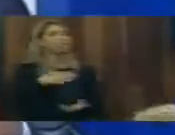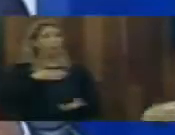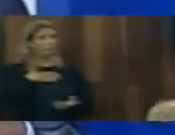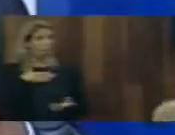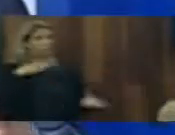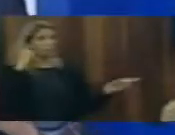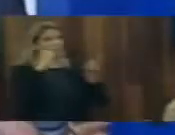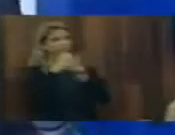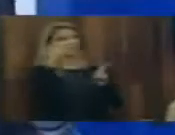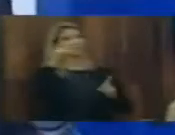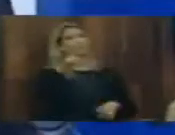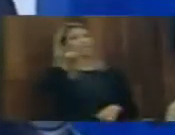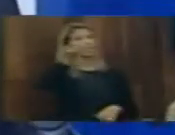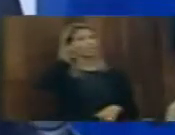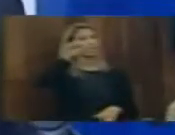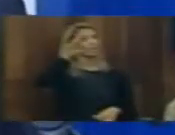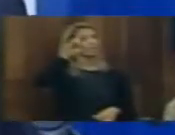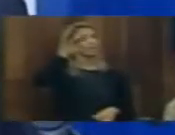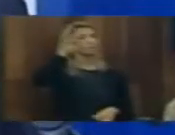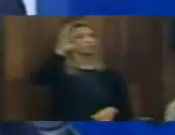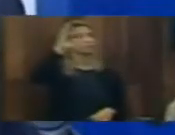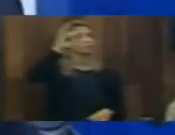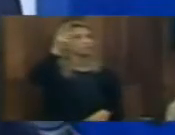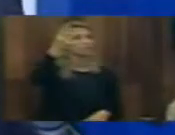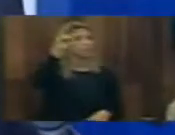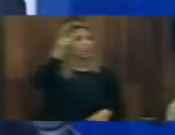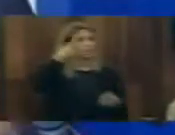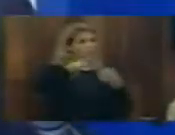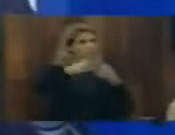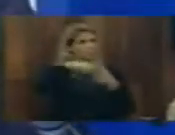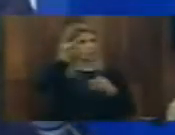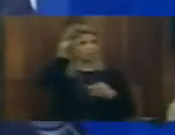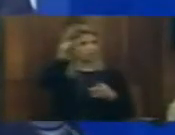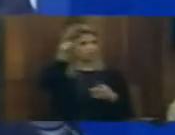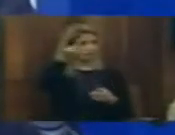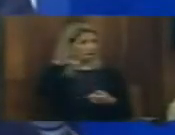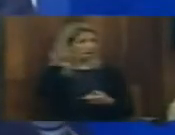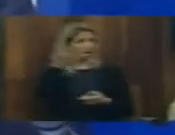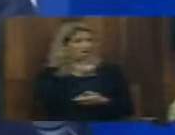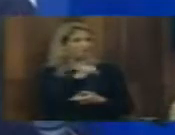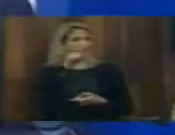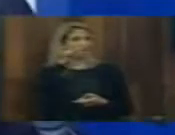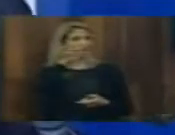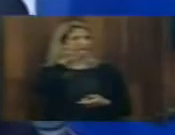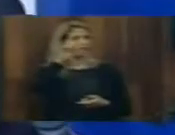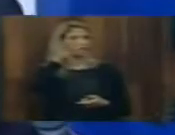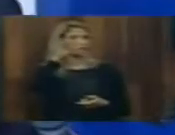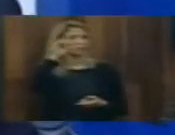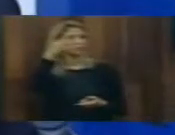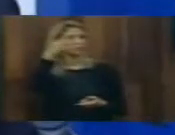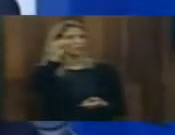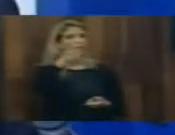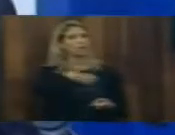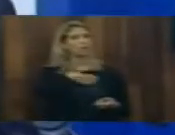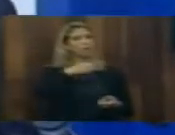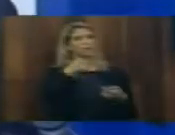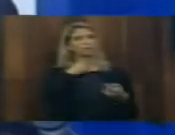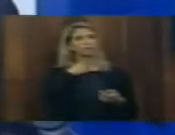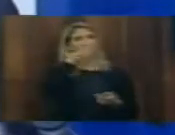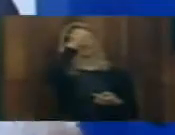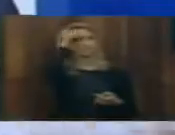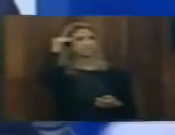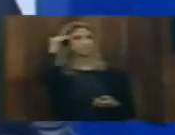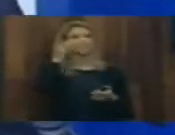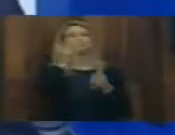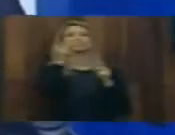você para ele, né? Porque você é um apaixonado, eterno apaixonado pelo garotinho. Eu não poderia deixar de